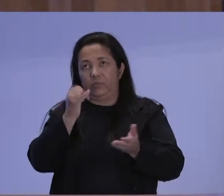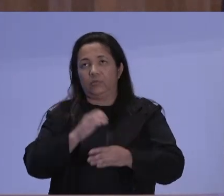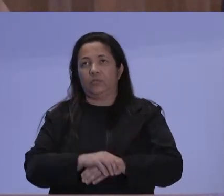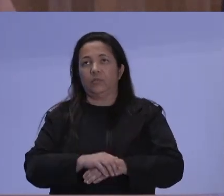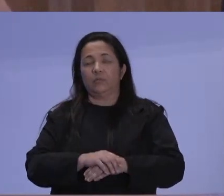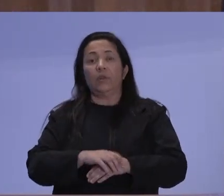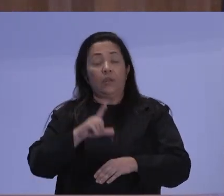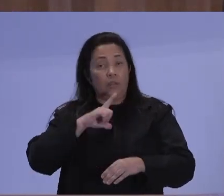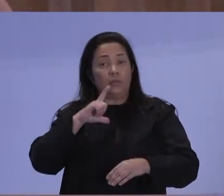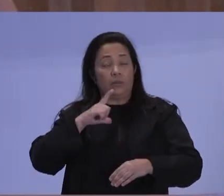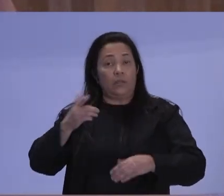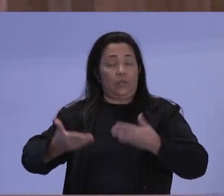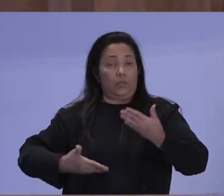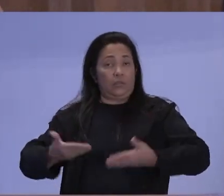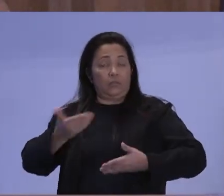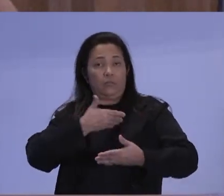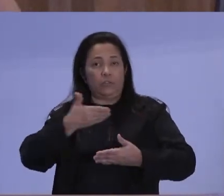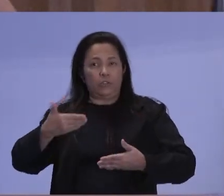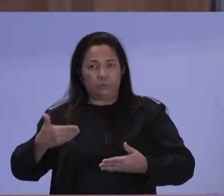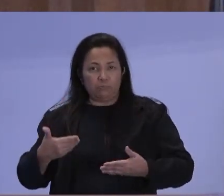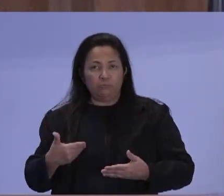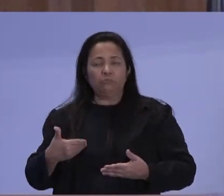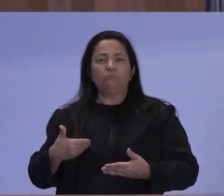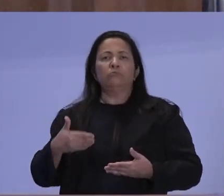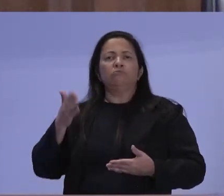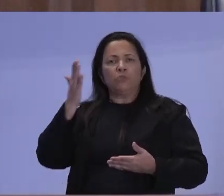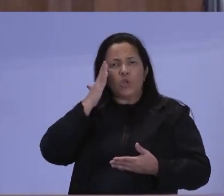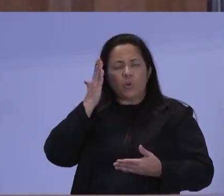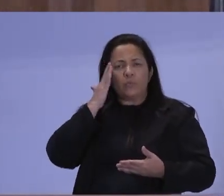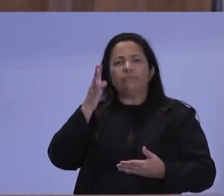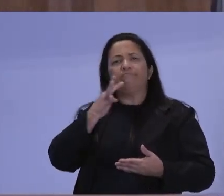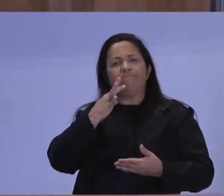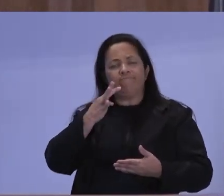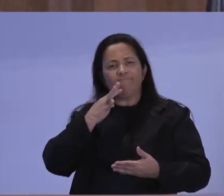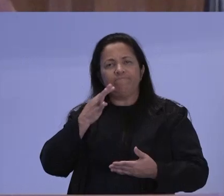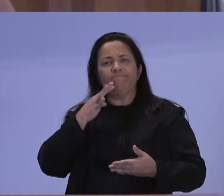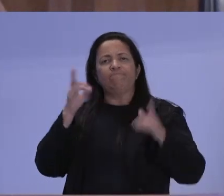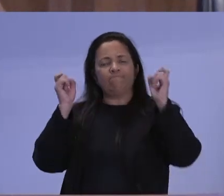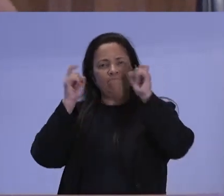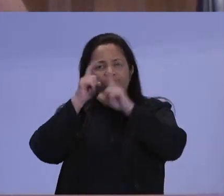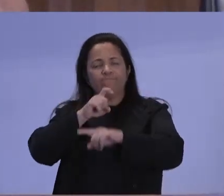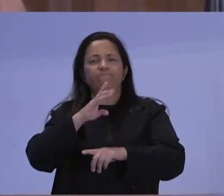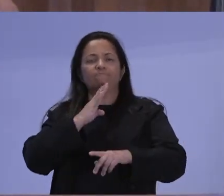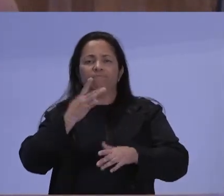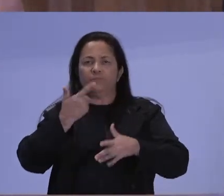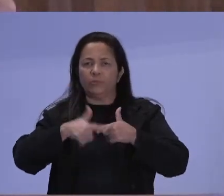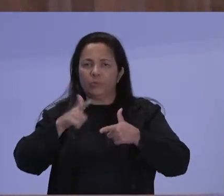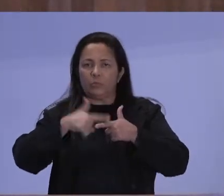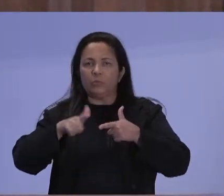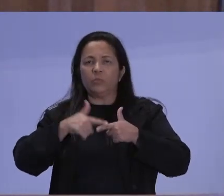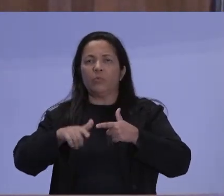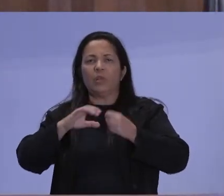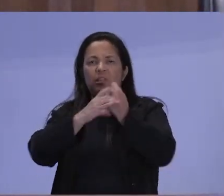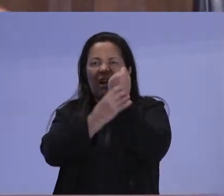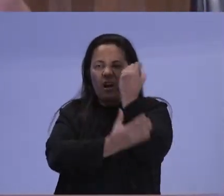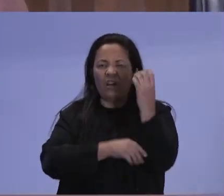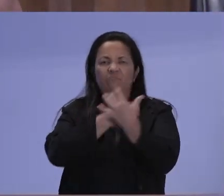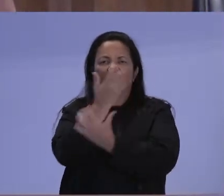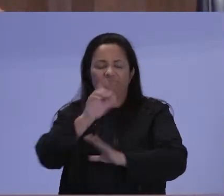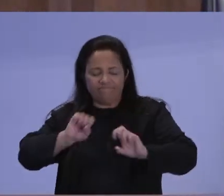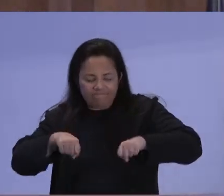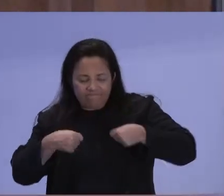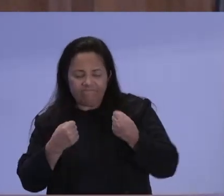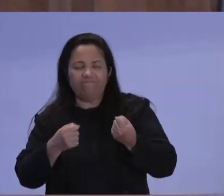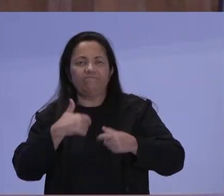que encaram a dificuldade que também é estar na gestão pública, mesmo muitas vezes com todas as contradições da gestão pública, assumir